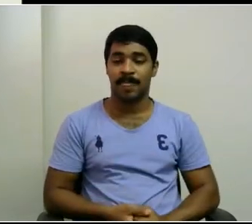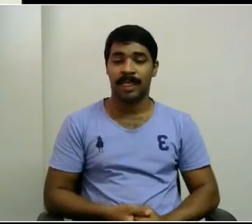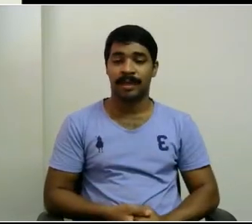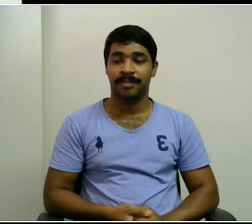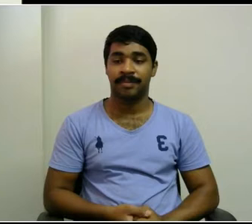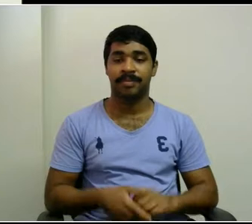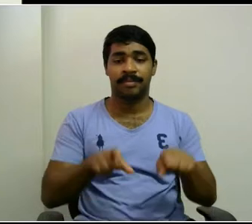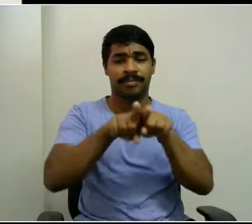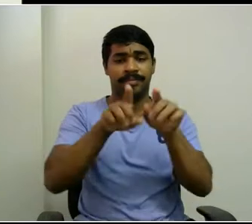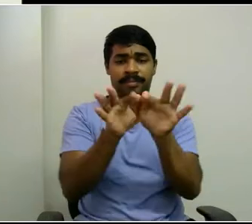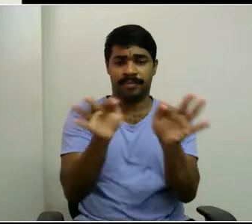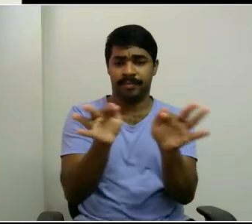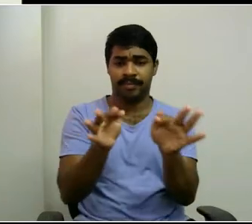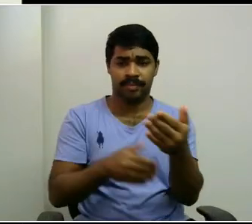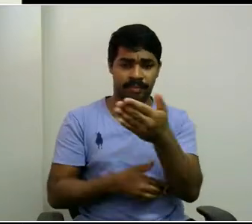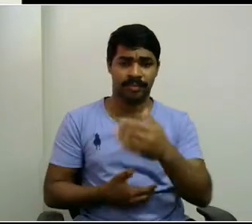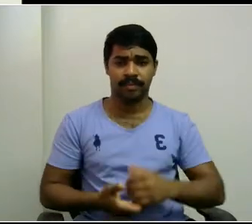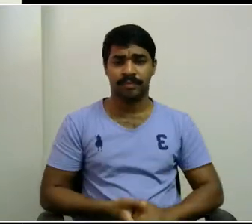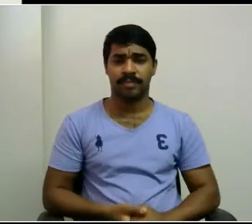Bem simples esse exemplo.